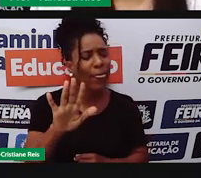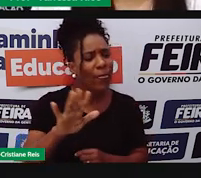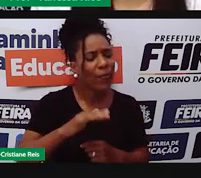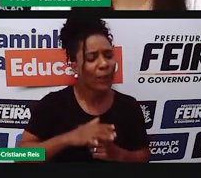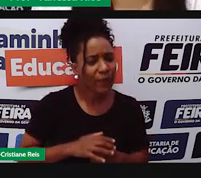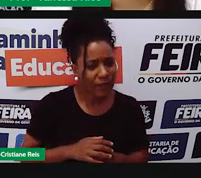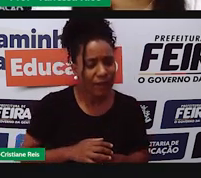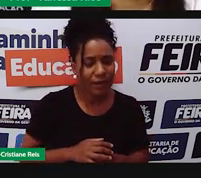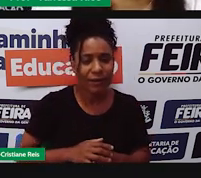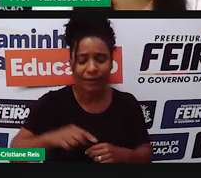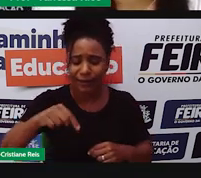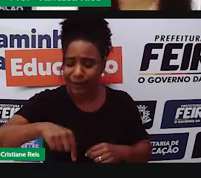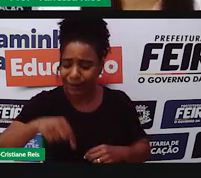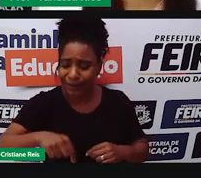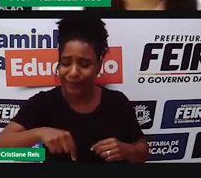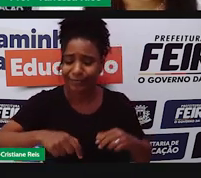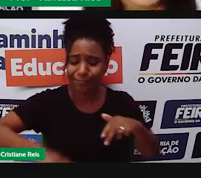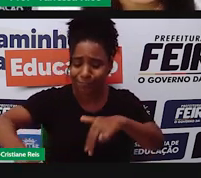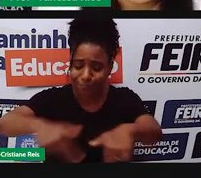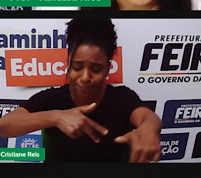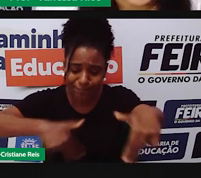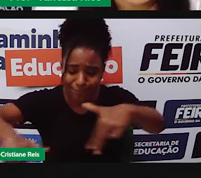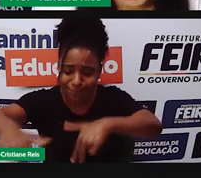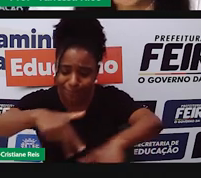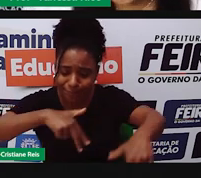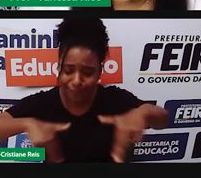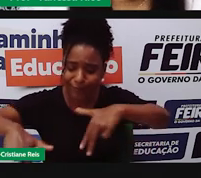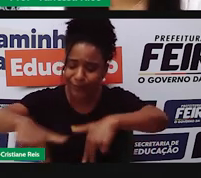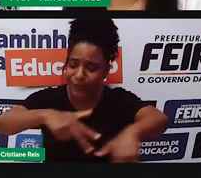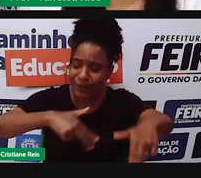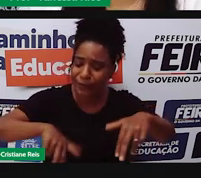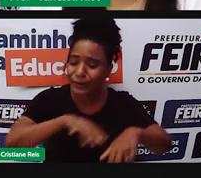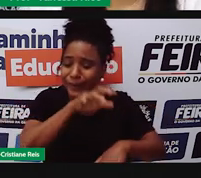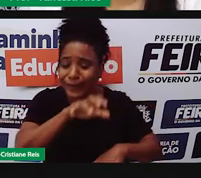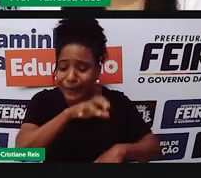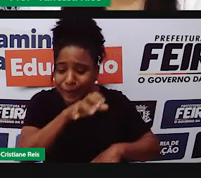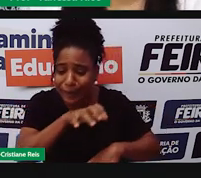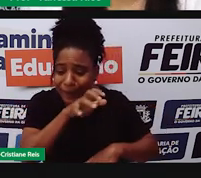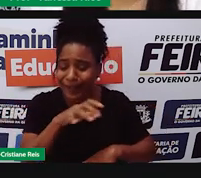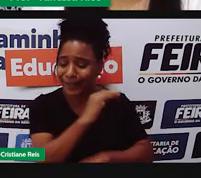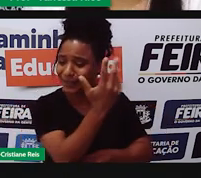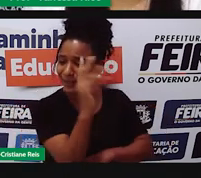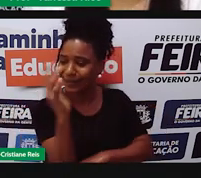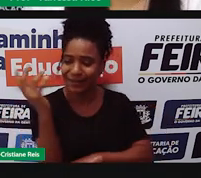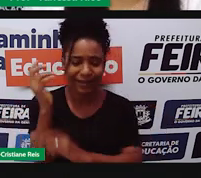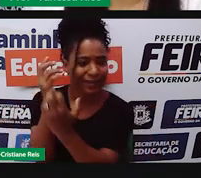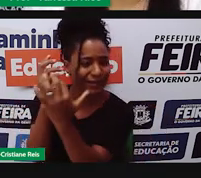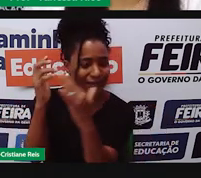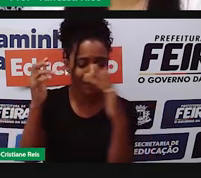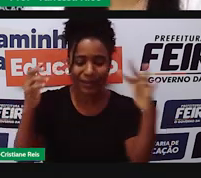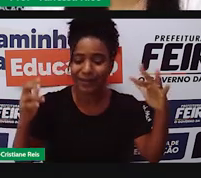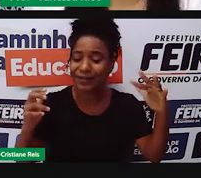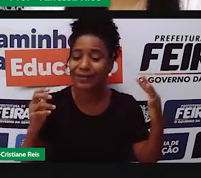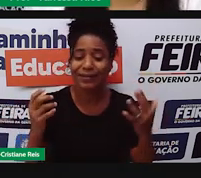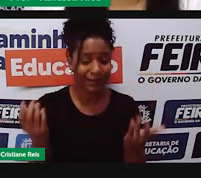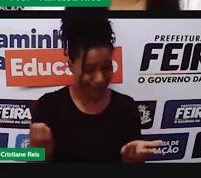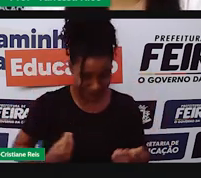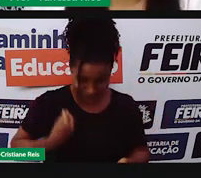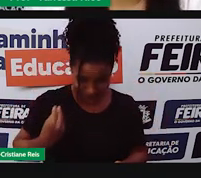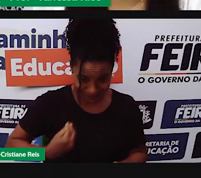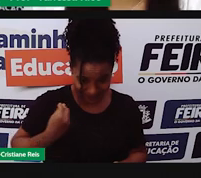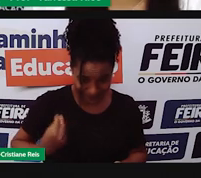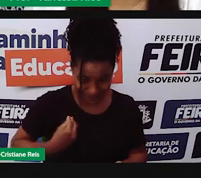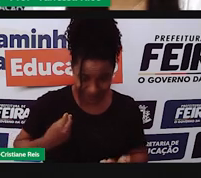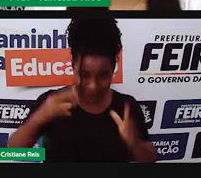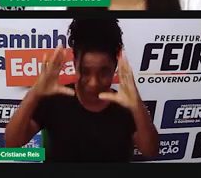seres vivos que precisam dessa luz, não é, para viver? Será que sobreviveriam aí se fosse apenas